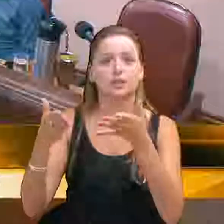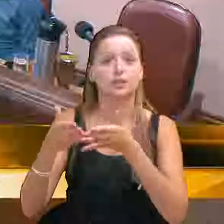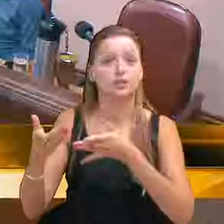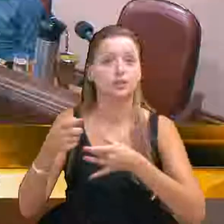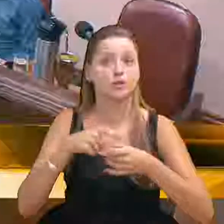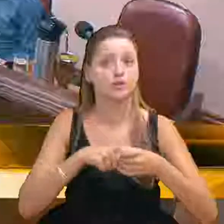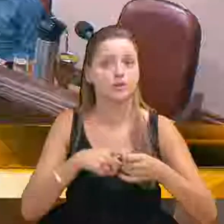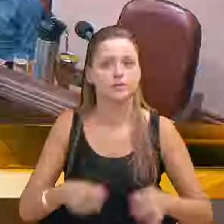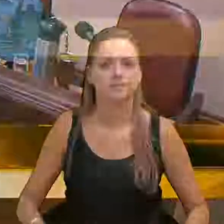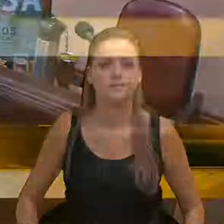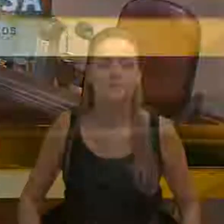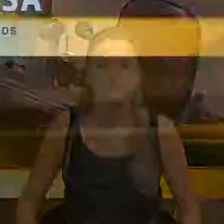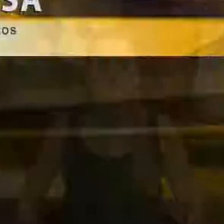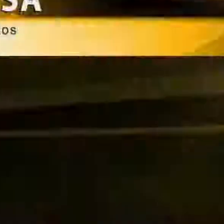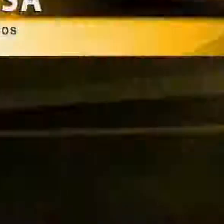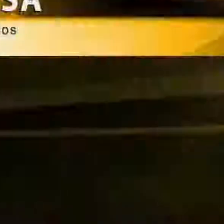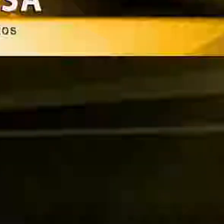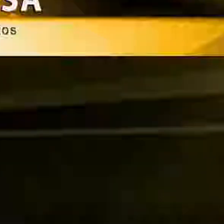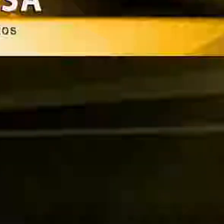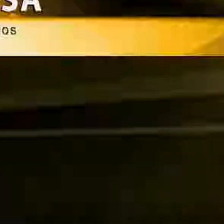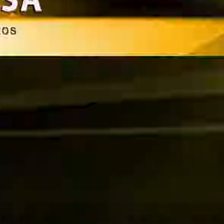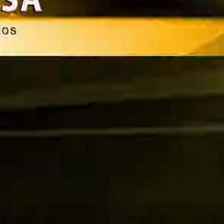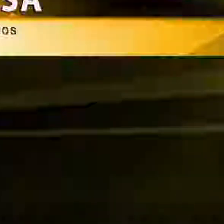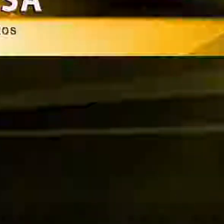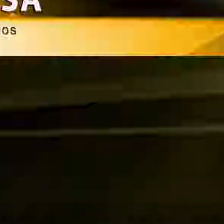aqui à sessão. É Jocir, tá? Então.